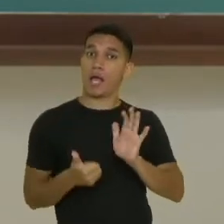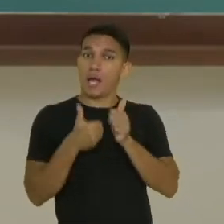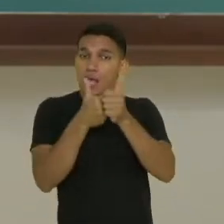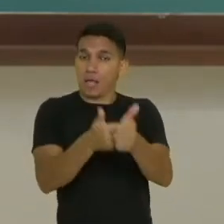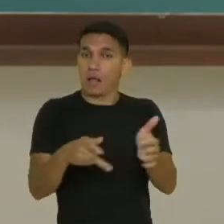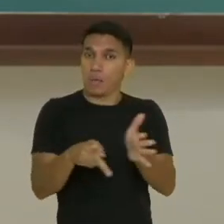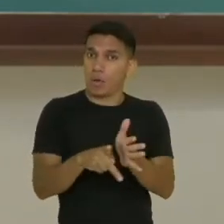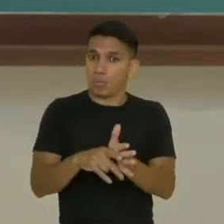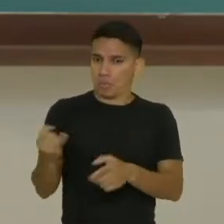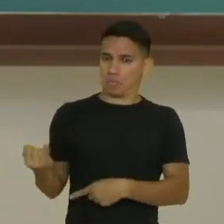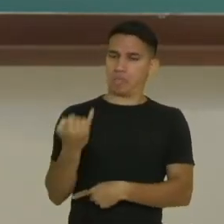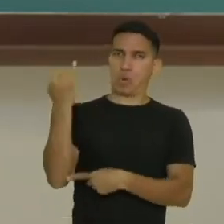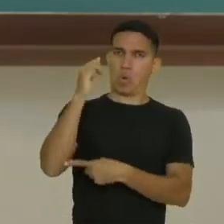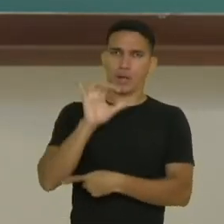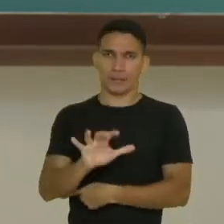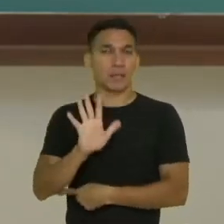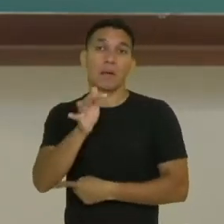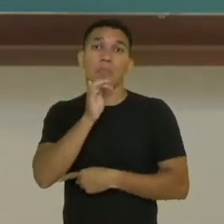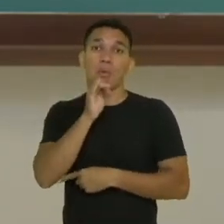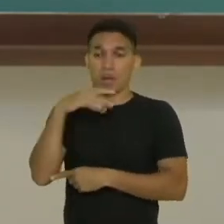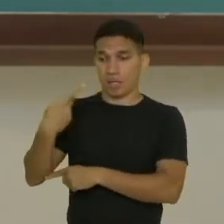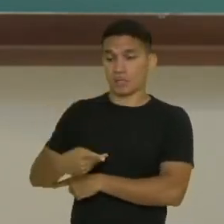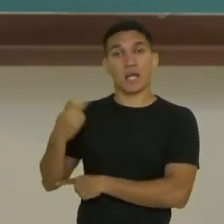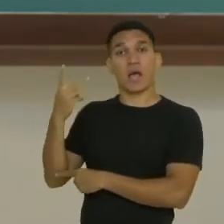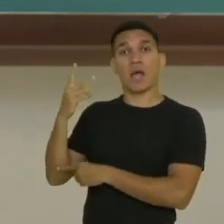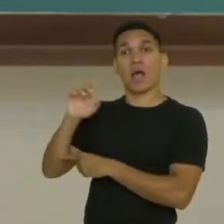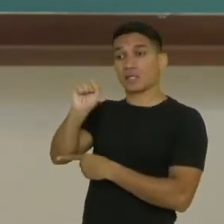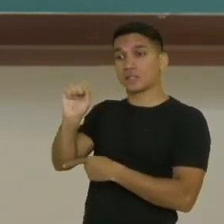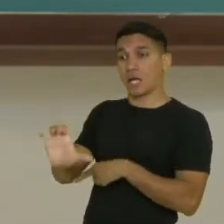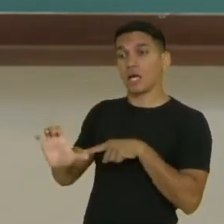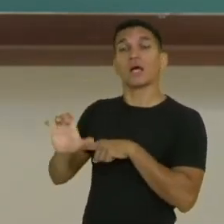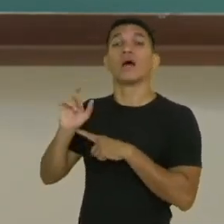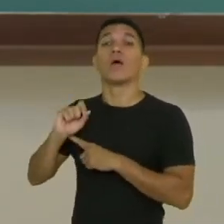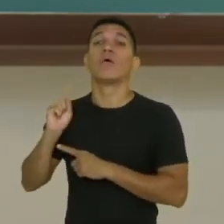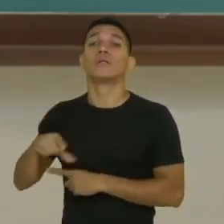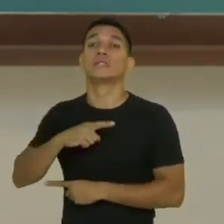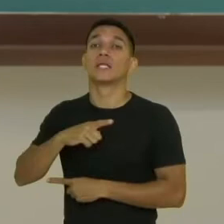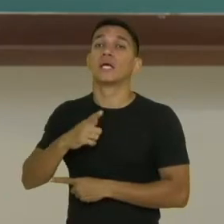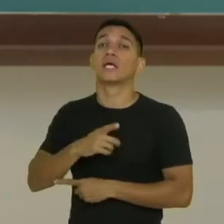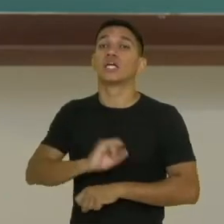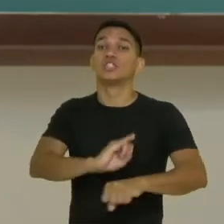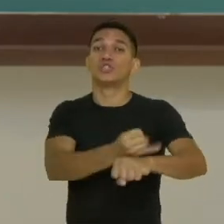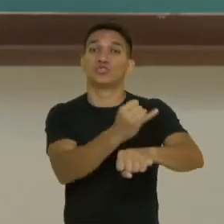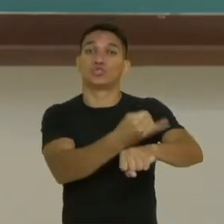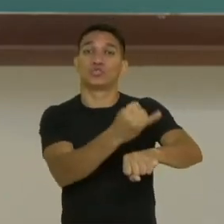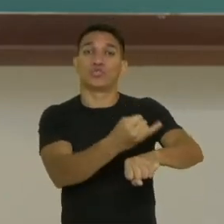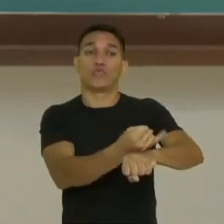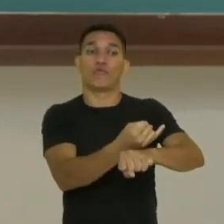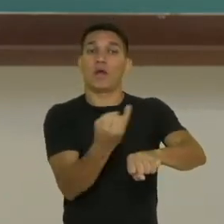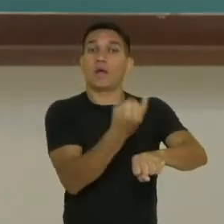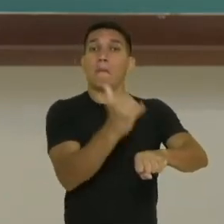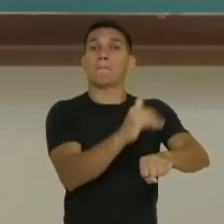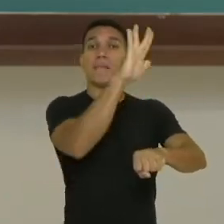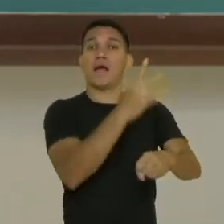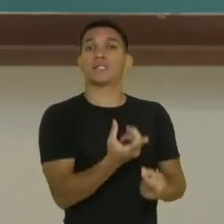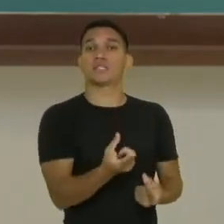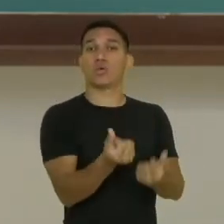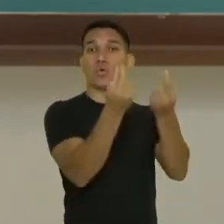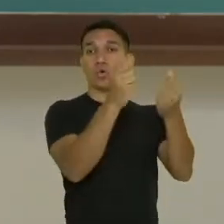questão de importância. Por exemplo, em Santa Catarina, Joinville acaba tendo uma importância econômica maior do que a própria